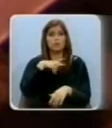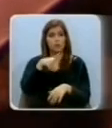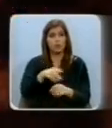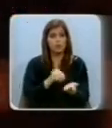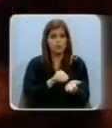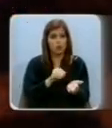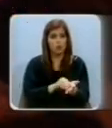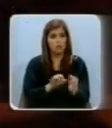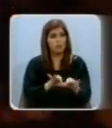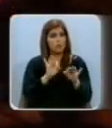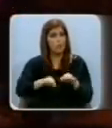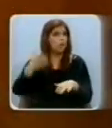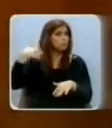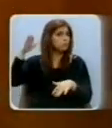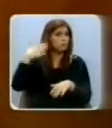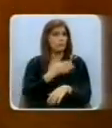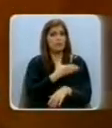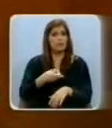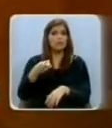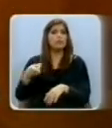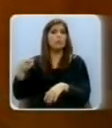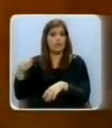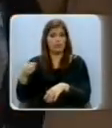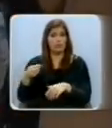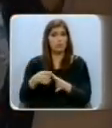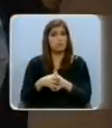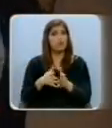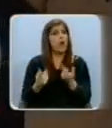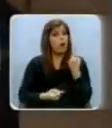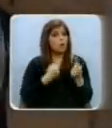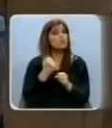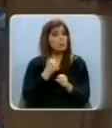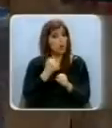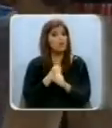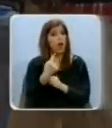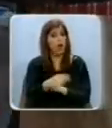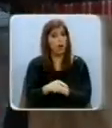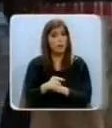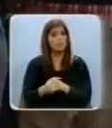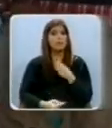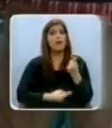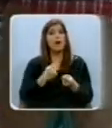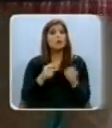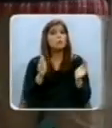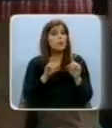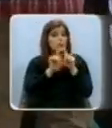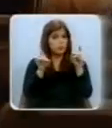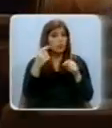tantos quantos existiam nos anos 90. E uma grande parte até trabalha. Muitos são mesmo pequenos